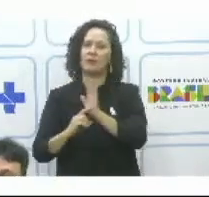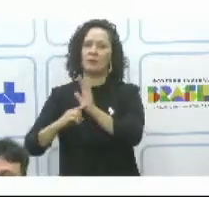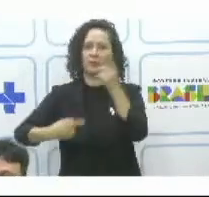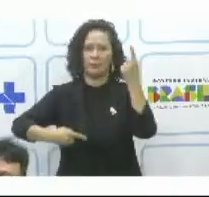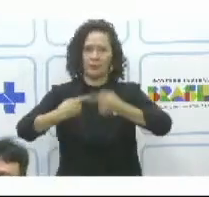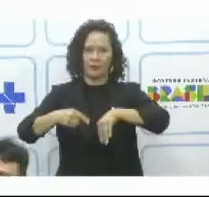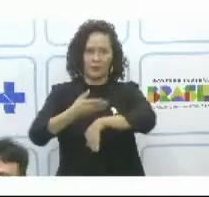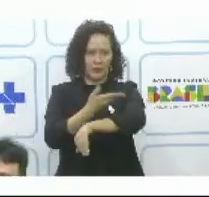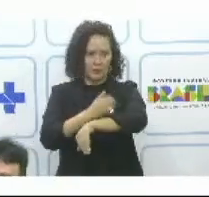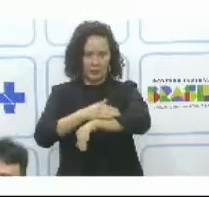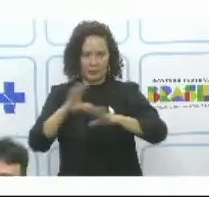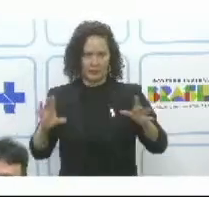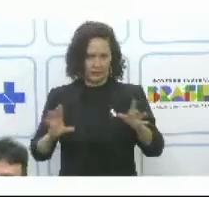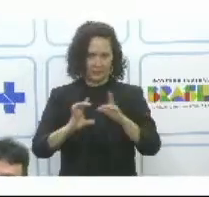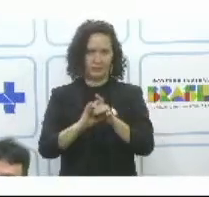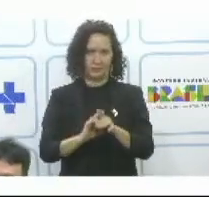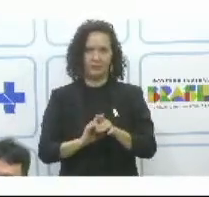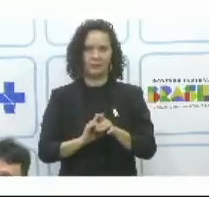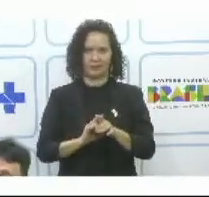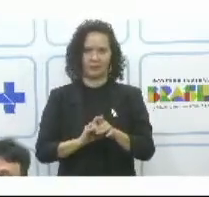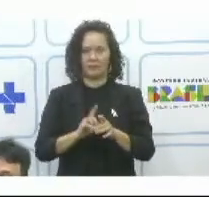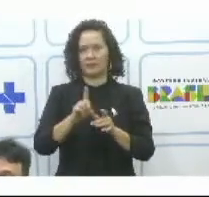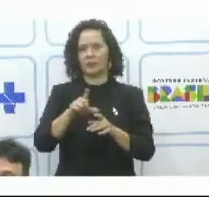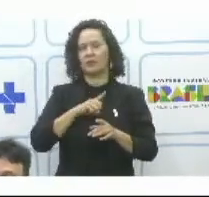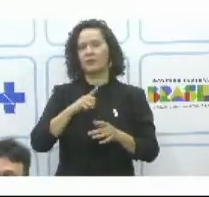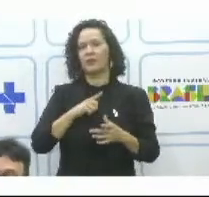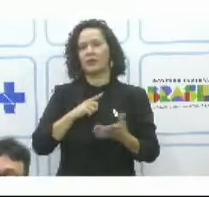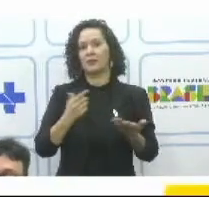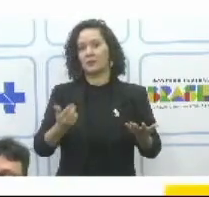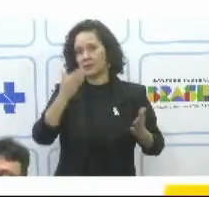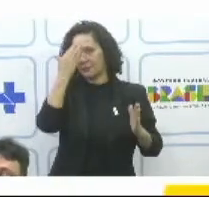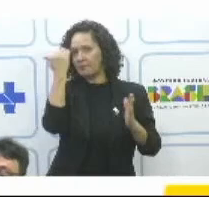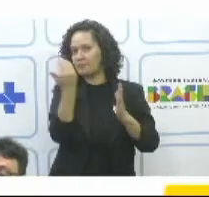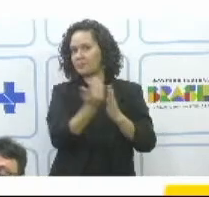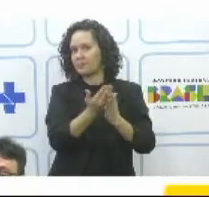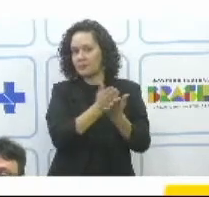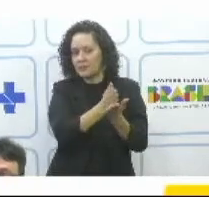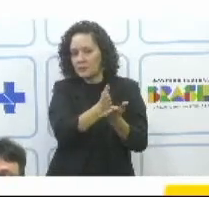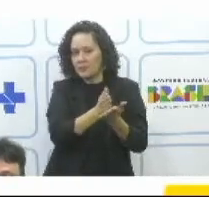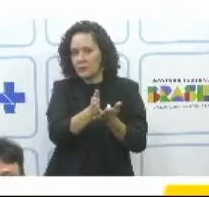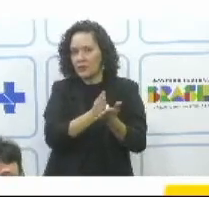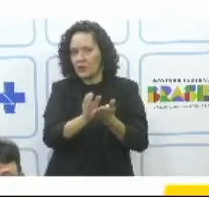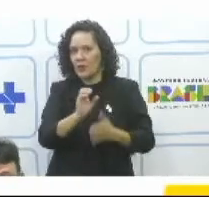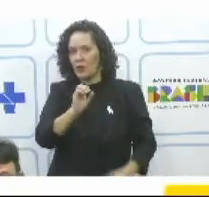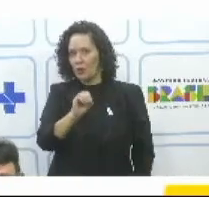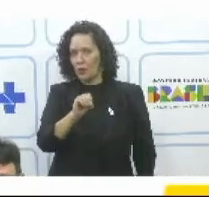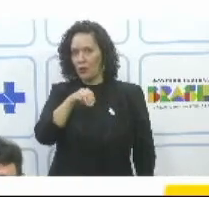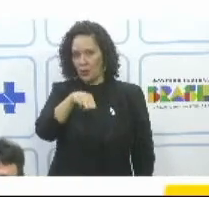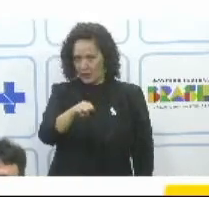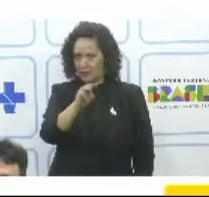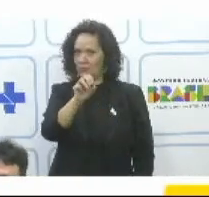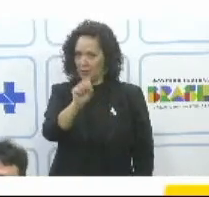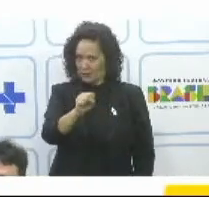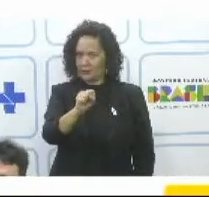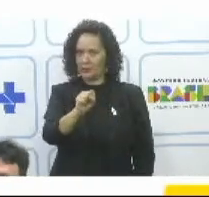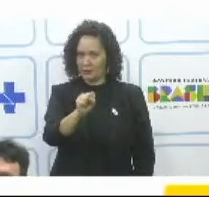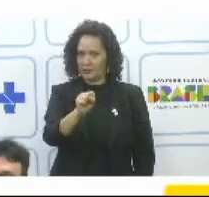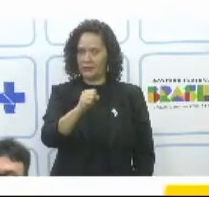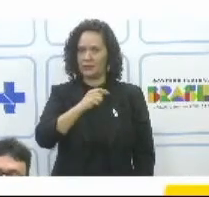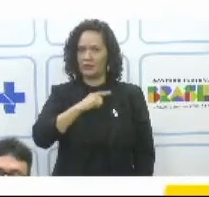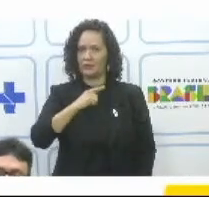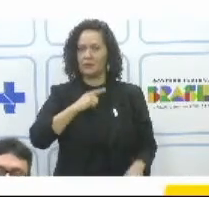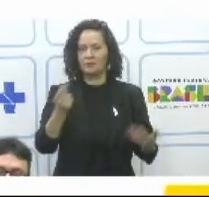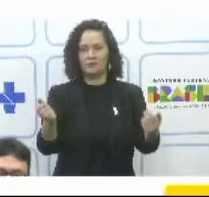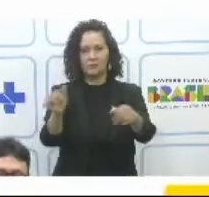política de práticas integrativas, né, ela segue hoje as diretrizes da Organização Mundial da Saúde, né, que tem